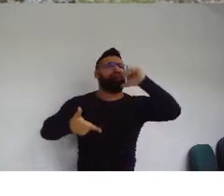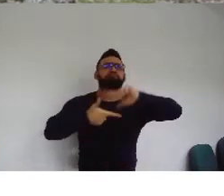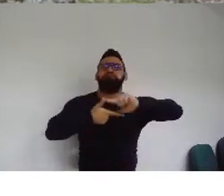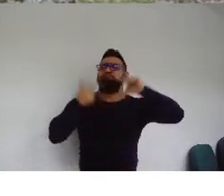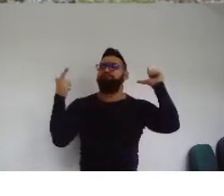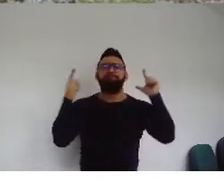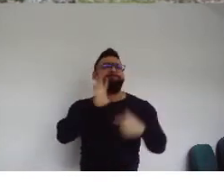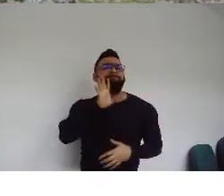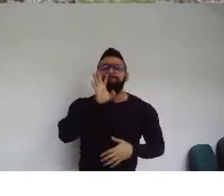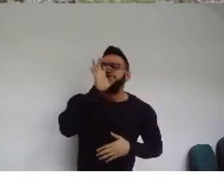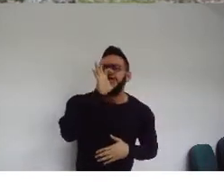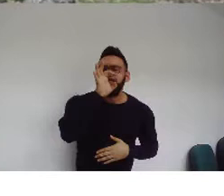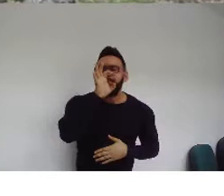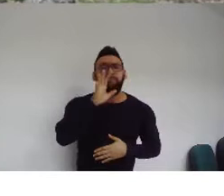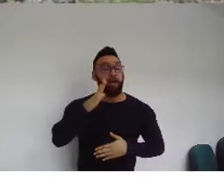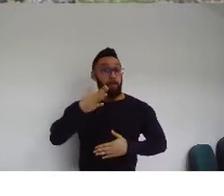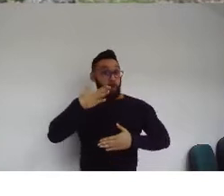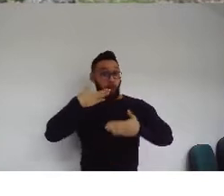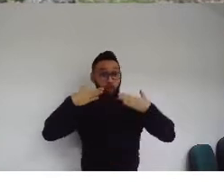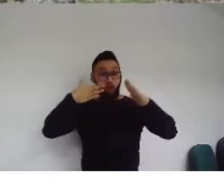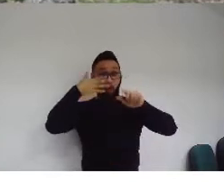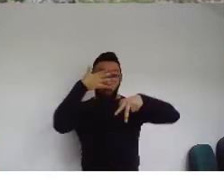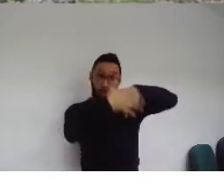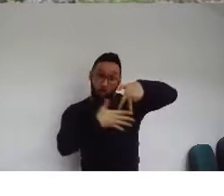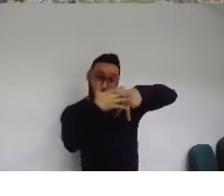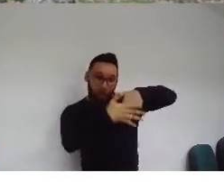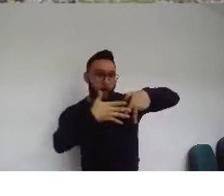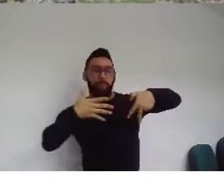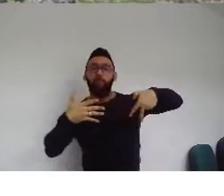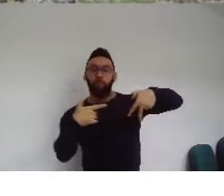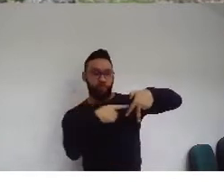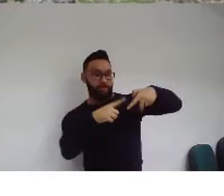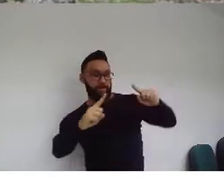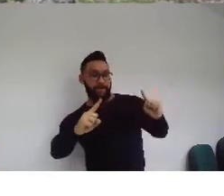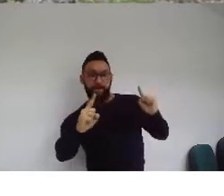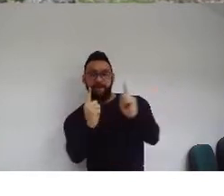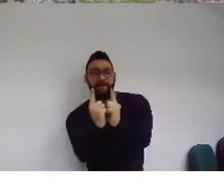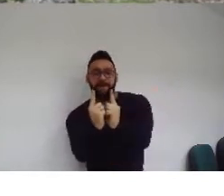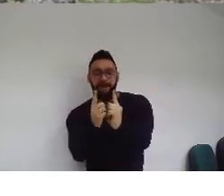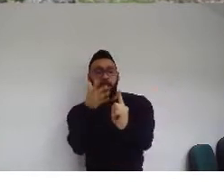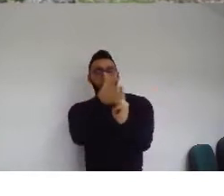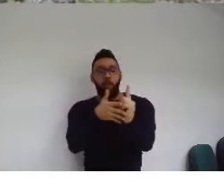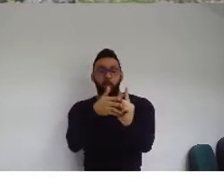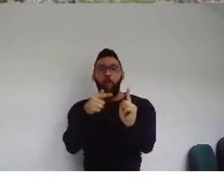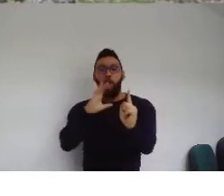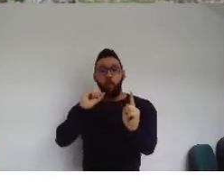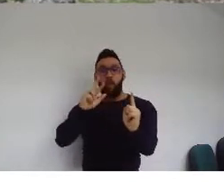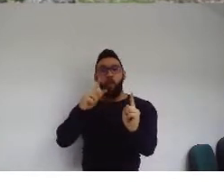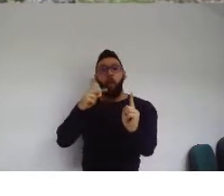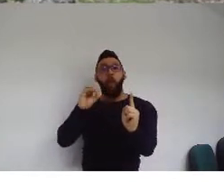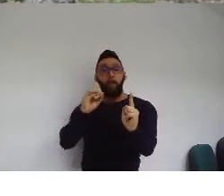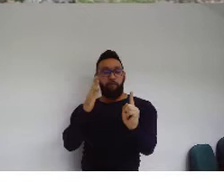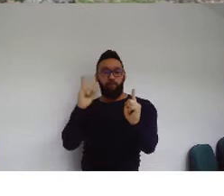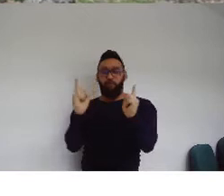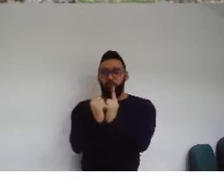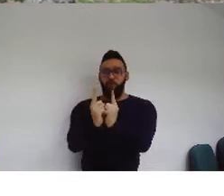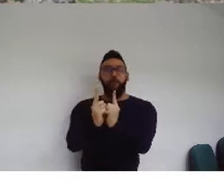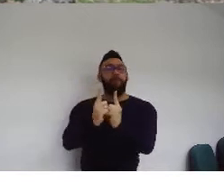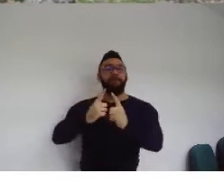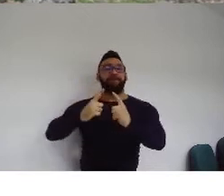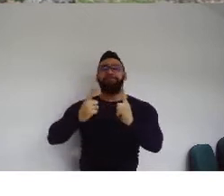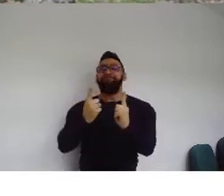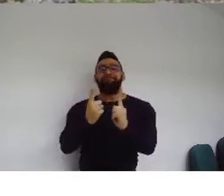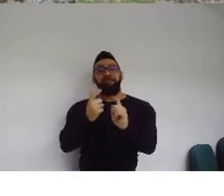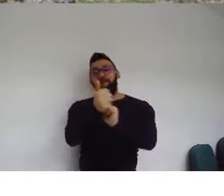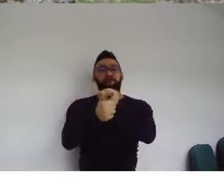de encontros entre os corpos no espaço público vazio. Esse é um exemplo do que eu chamando de etnografia